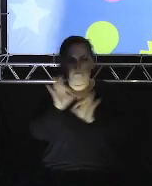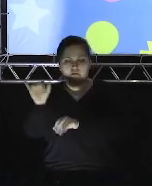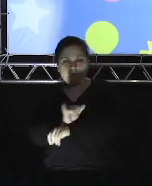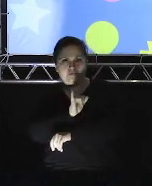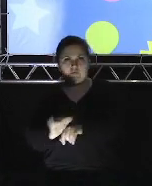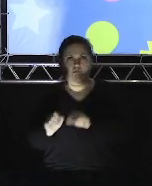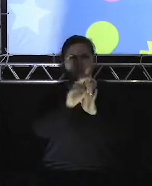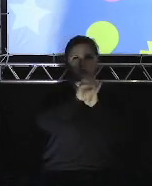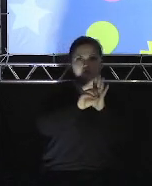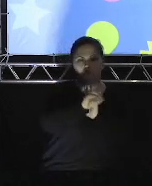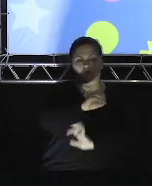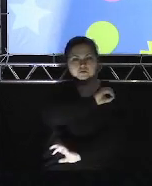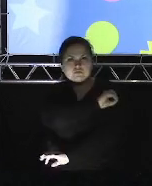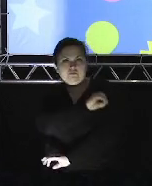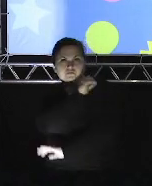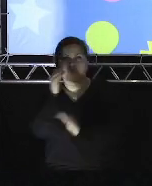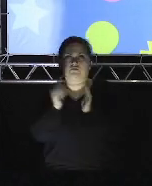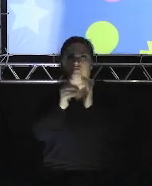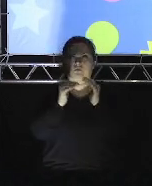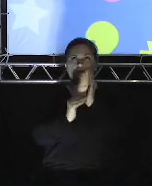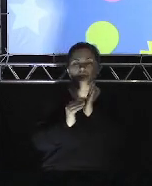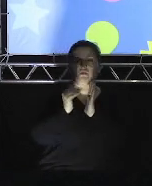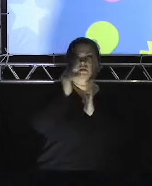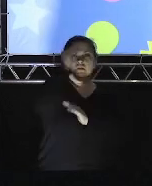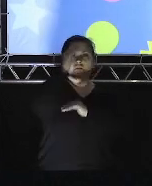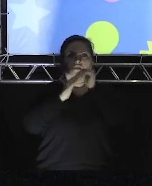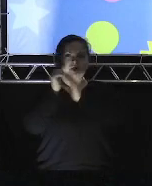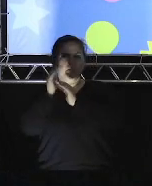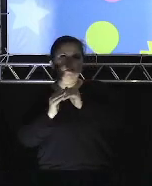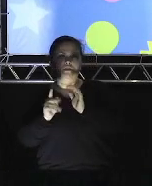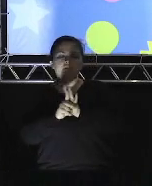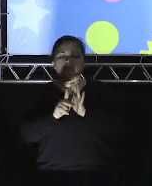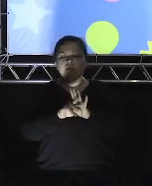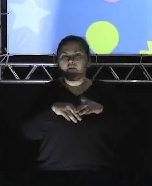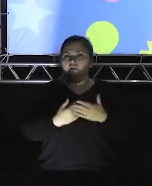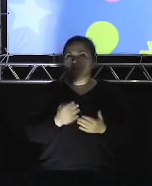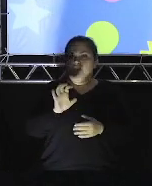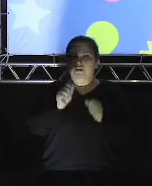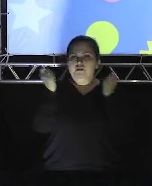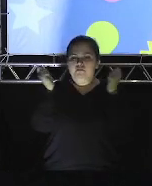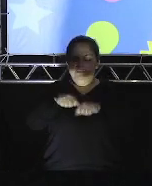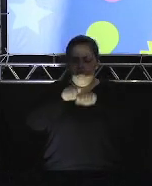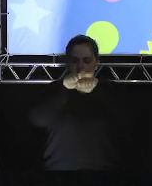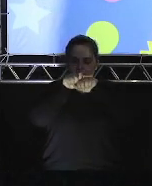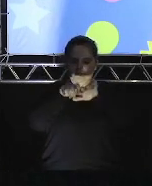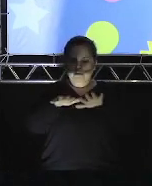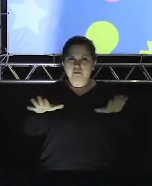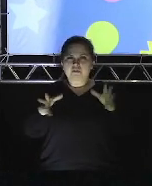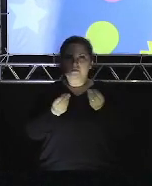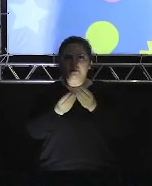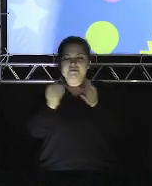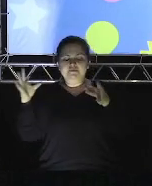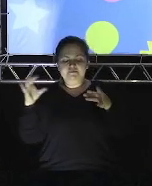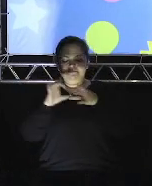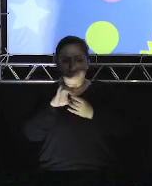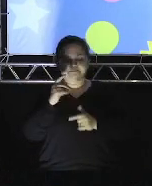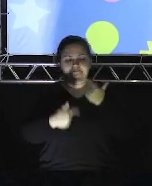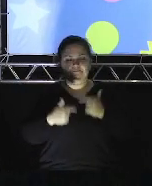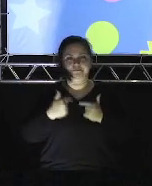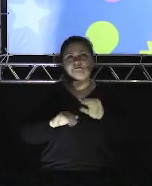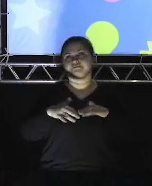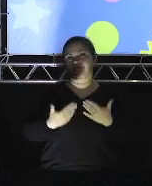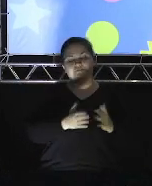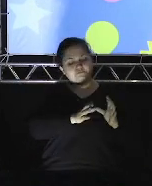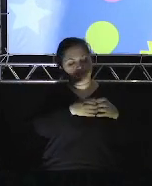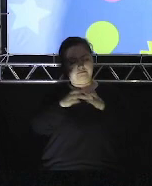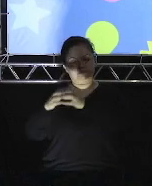estratégico, orçamento, até o nível operacional. Então, isso potencializa muito a conexão dos trabalhos. Então, os